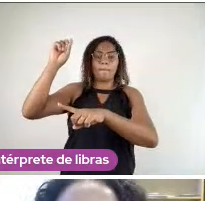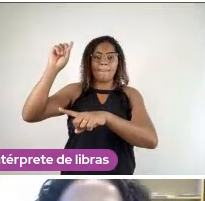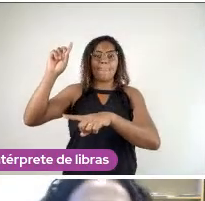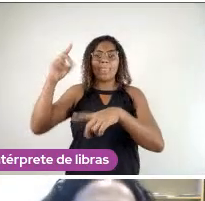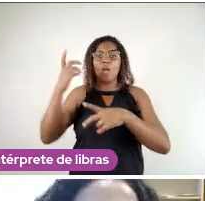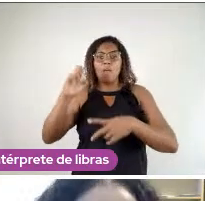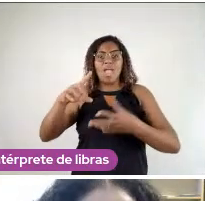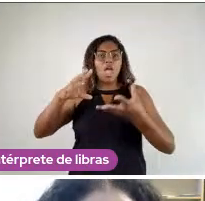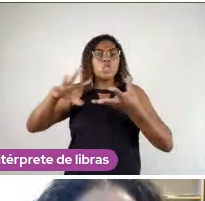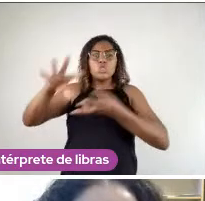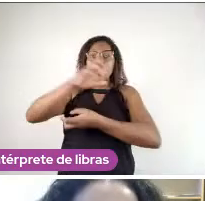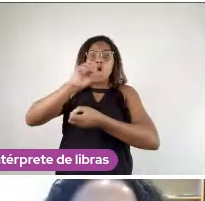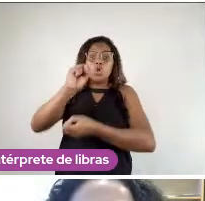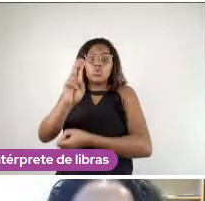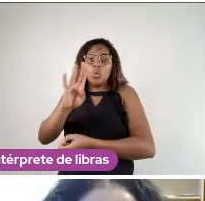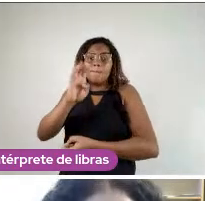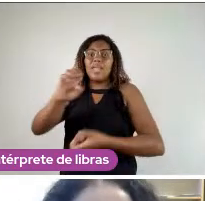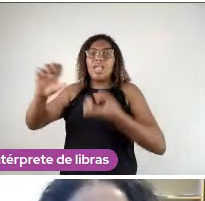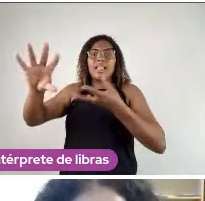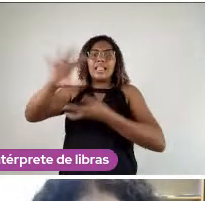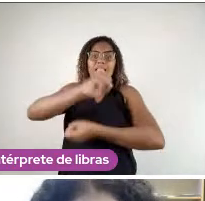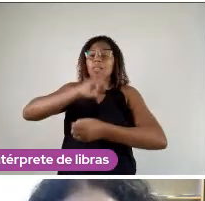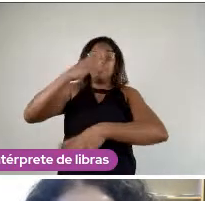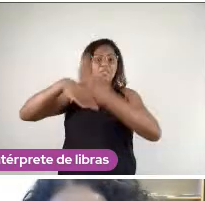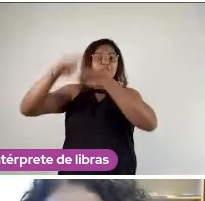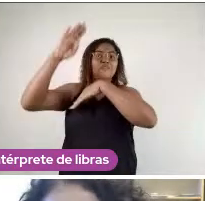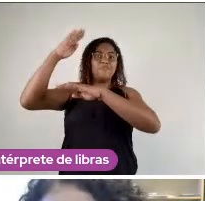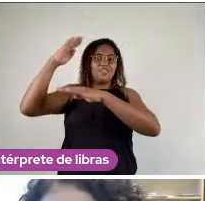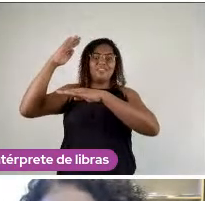subdesenvolvidos, né, ou em desenvolvimento, como é o caso, né,